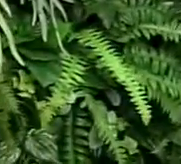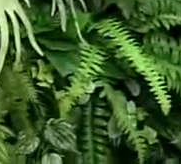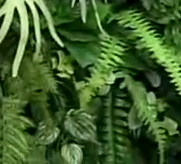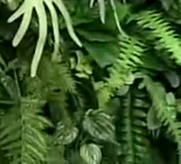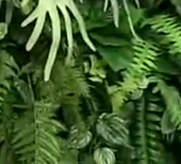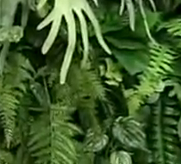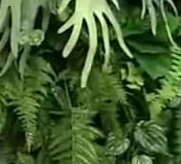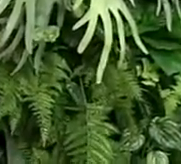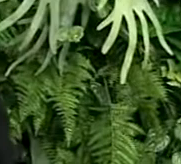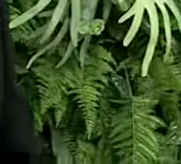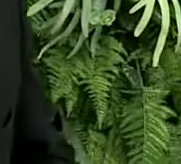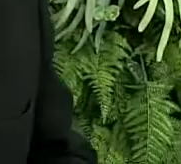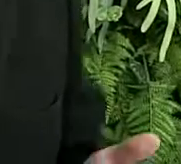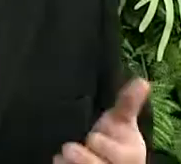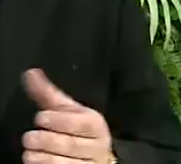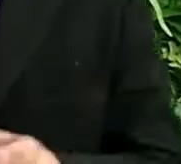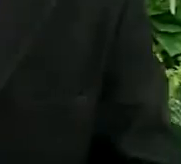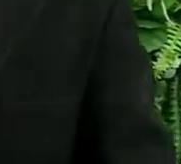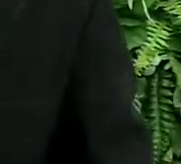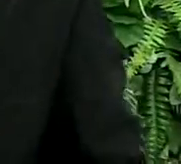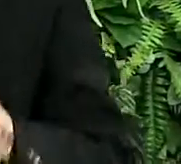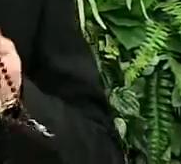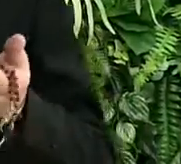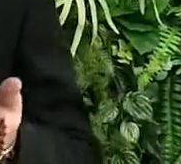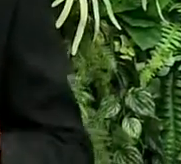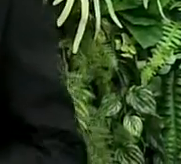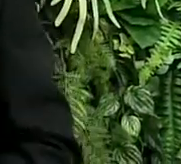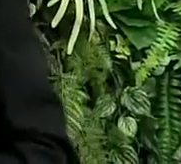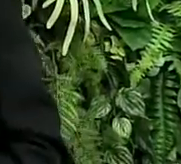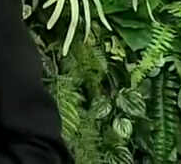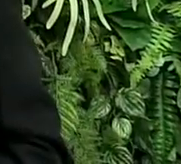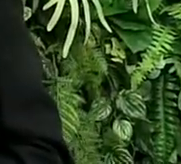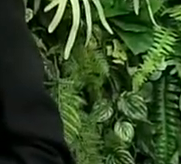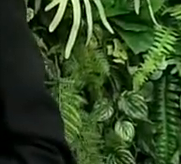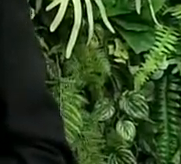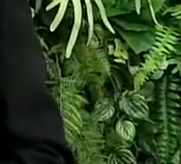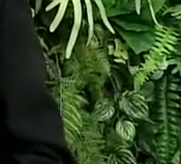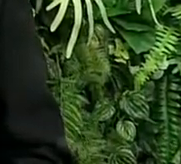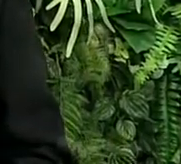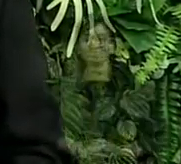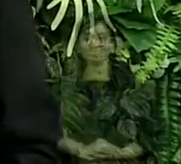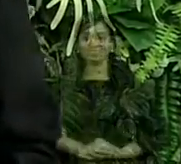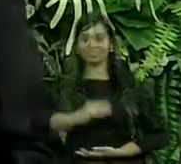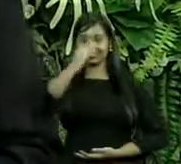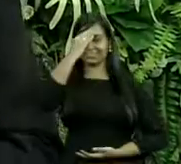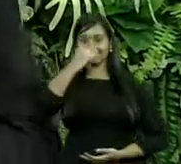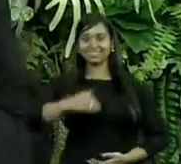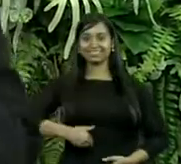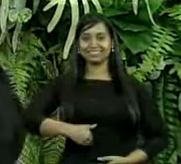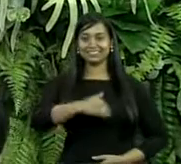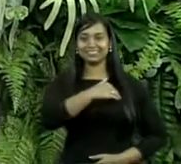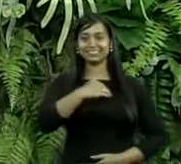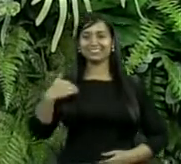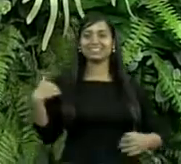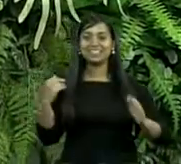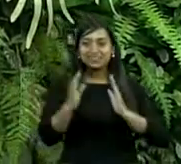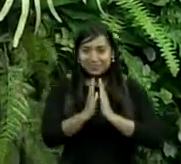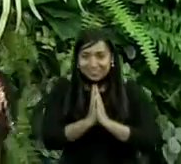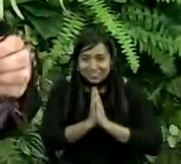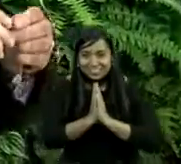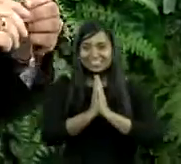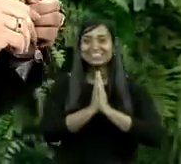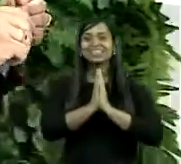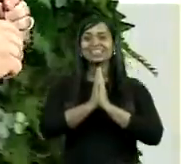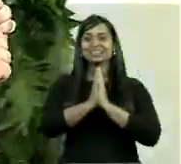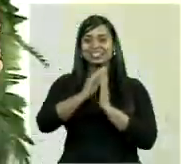juntos nós vamos rezar por nossas famílias, por tudo aquilo que pedimos, em nome do Pai e do Filho e do Espírito Santo.